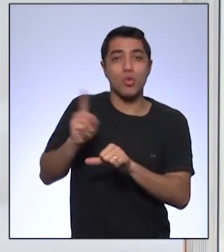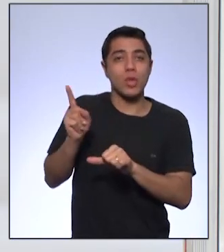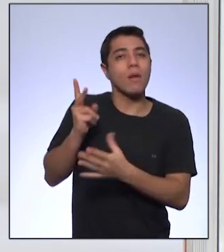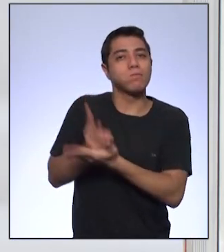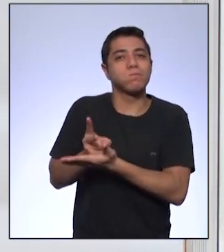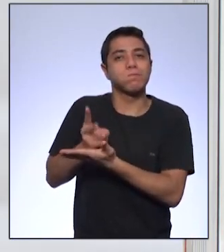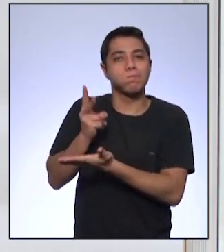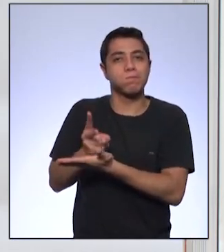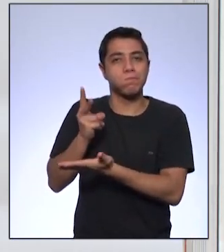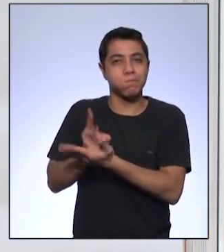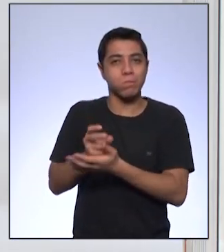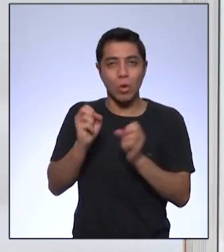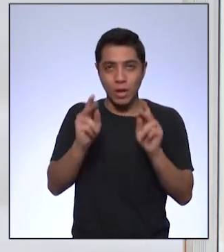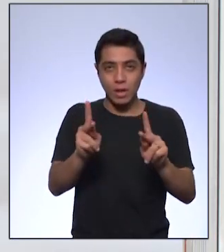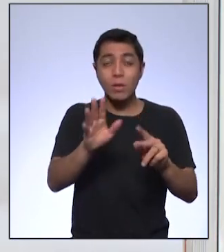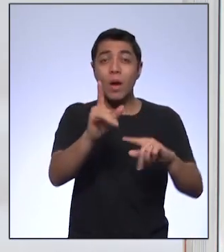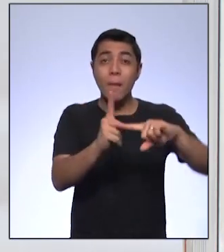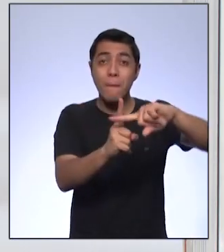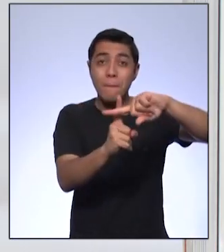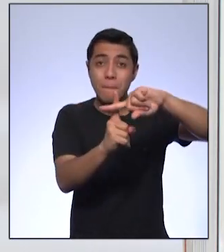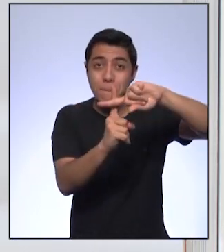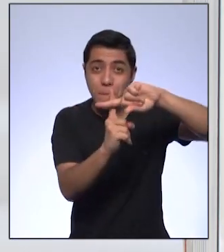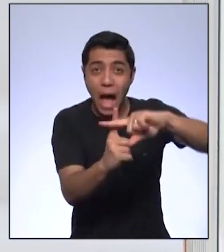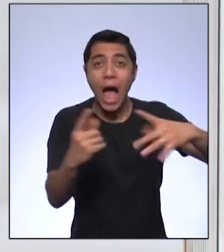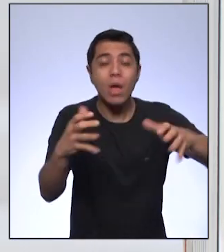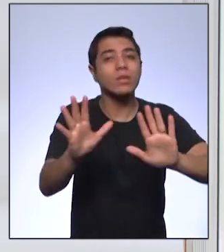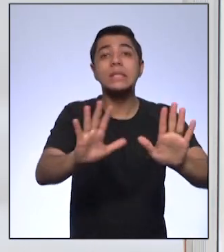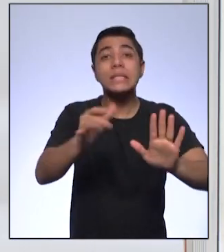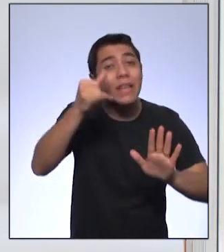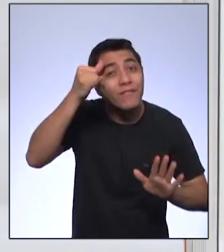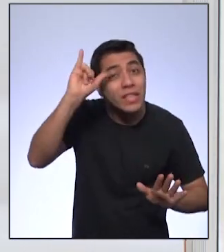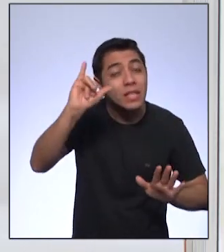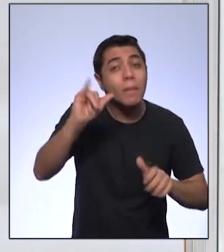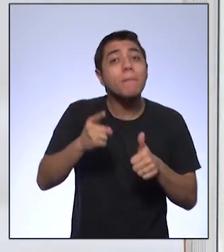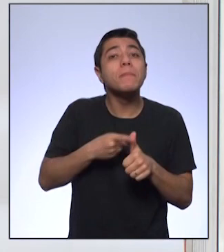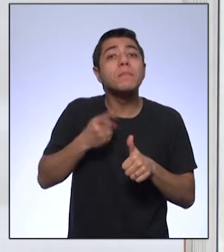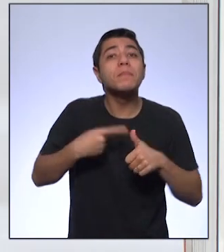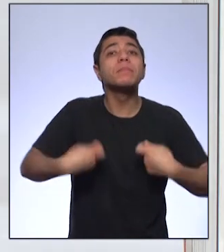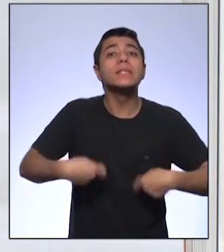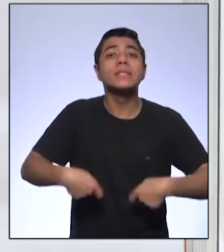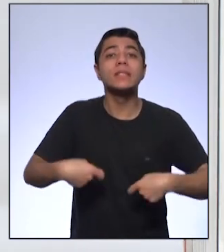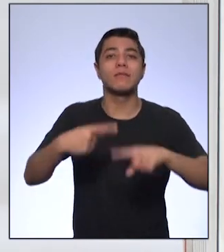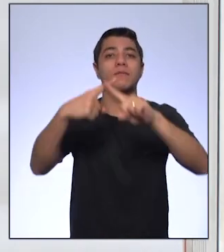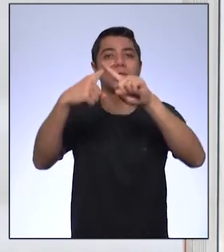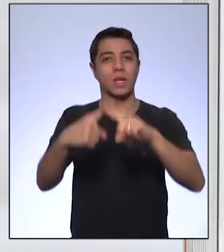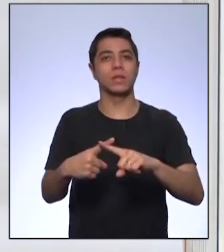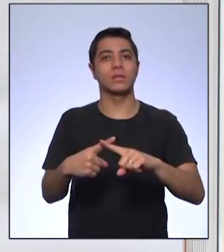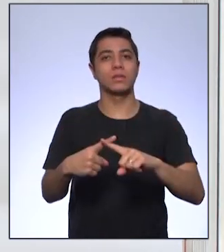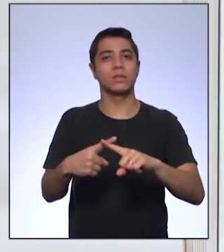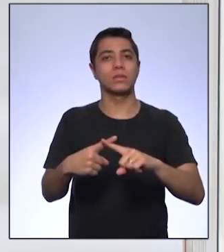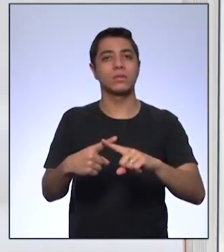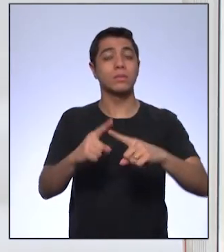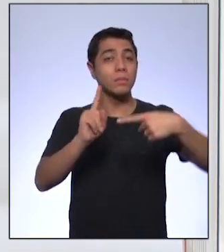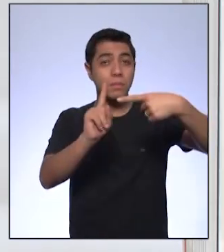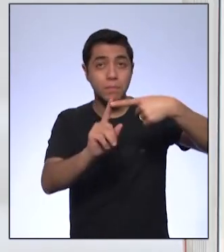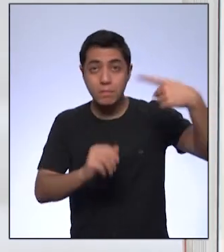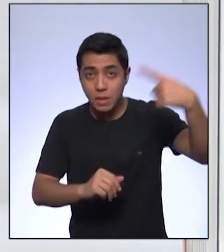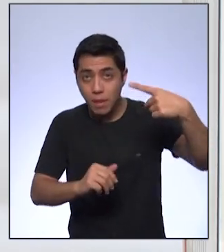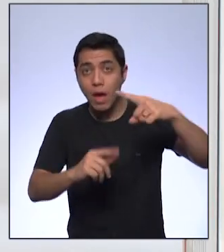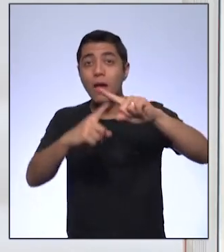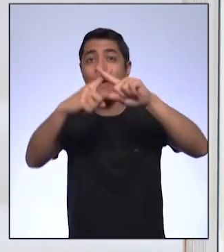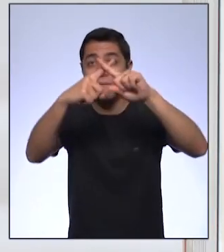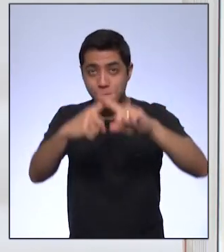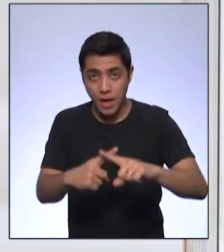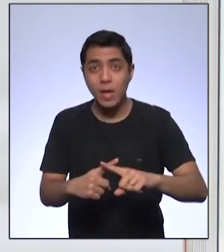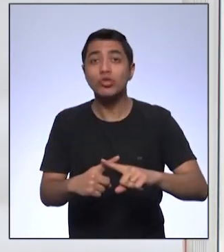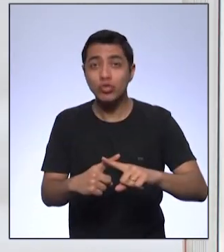Não, primeiro multiplica. Então, nós teremos ali os 195 mais os 50.